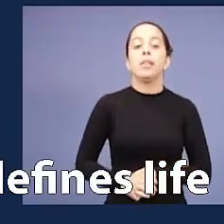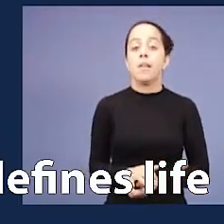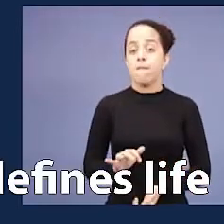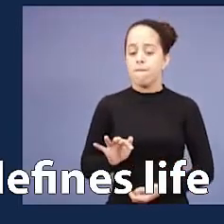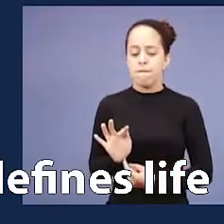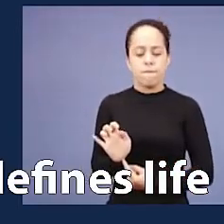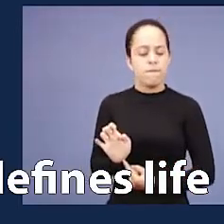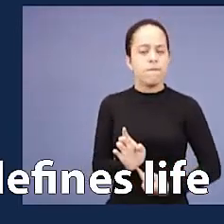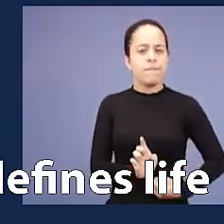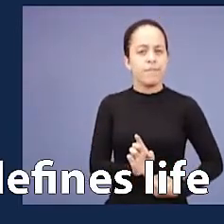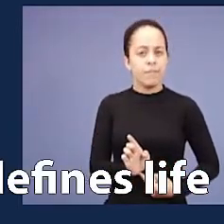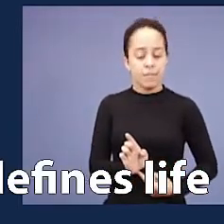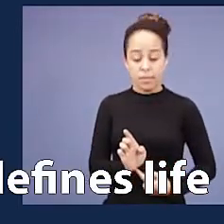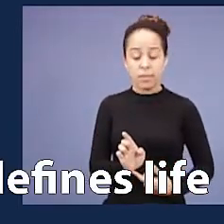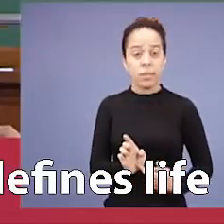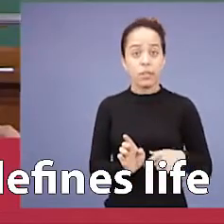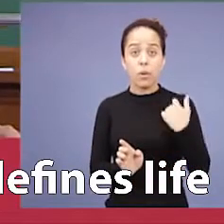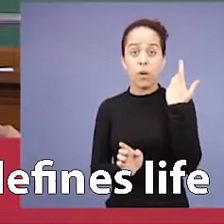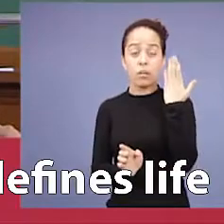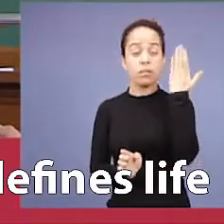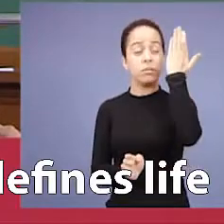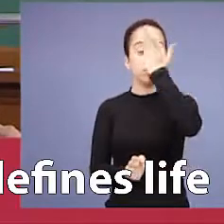substância invisível